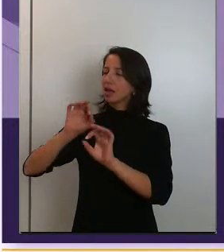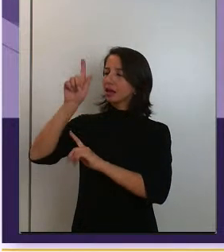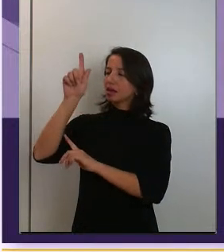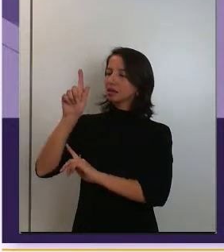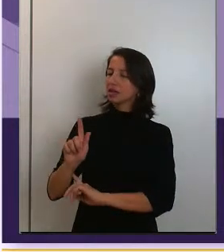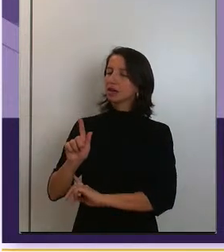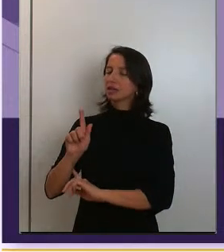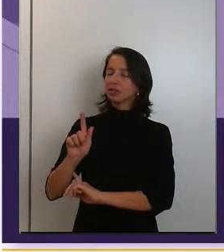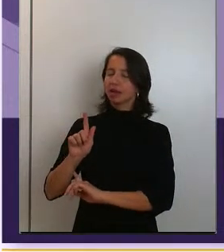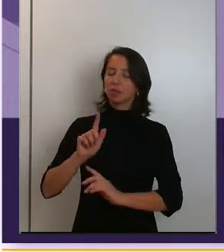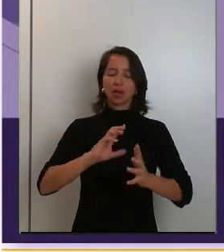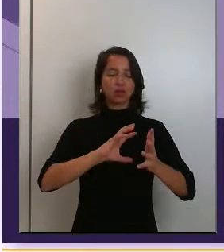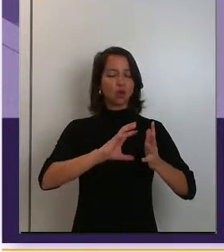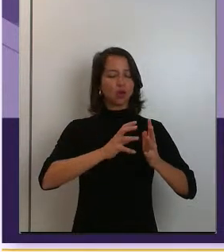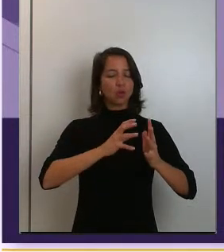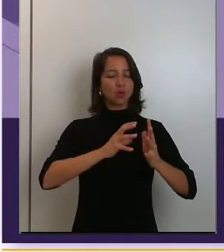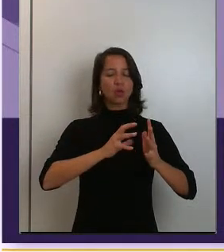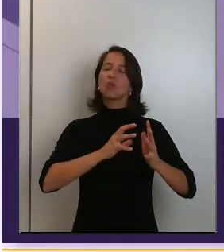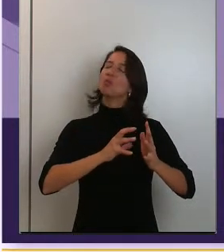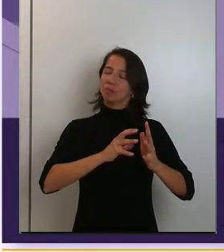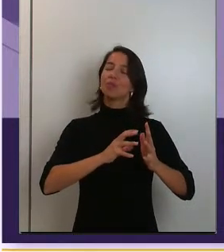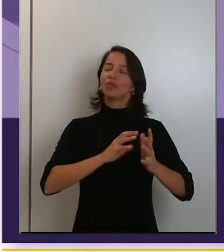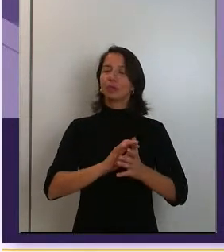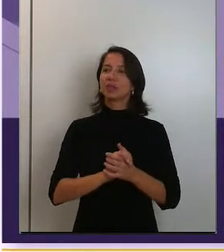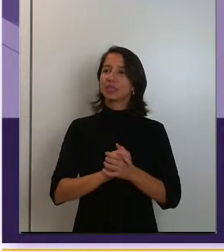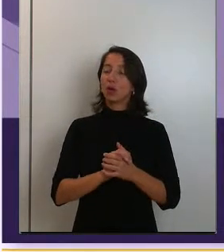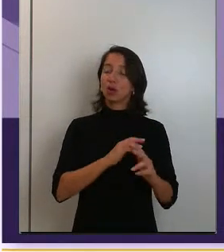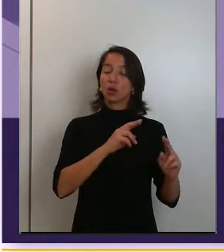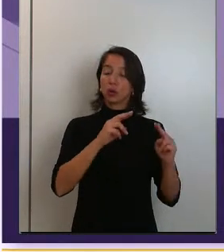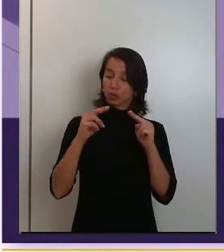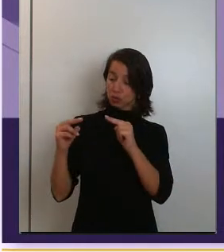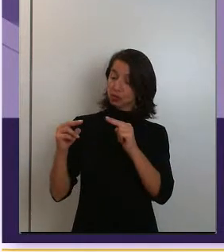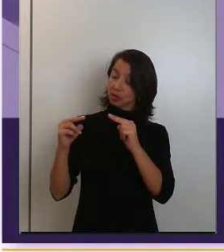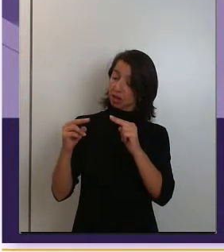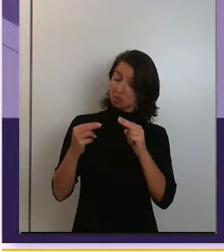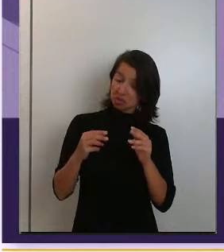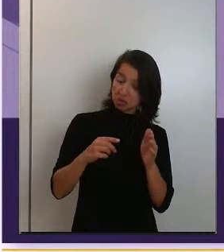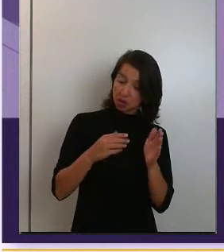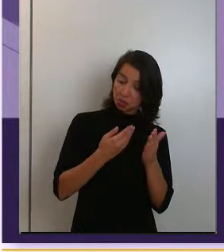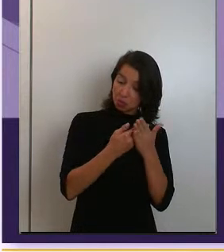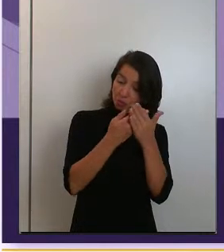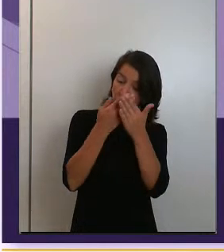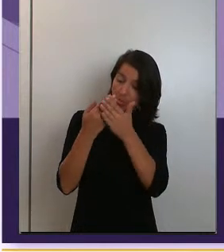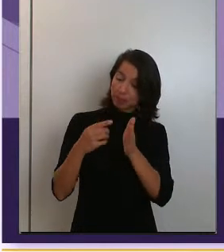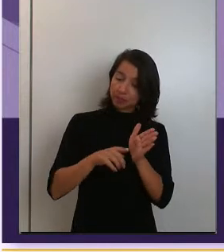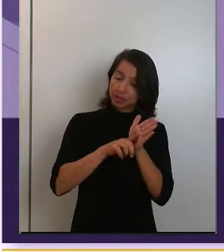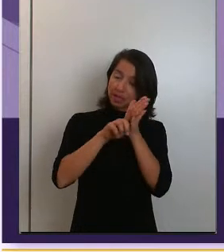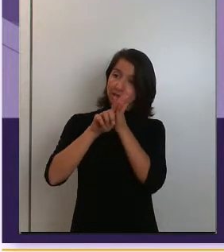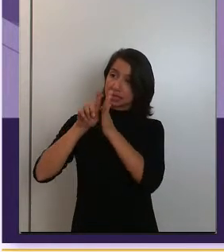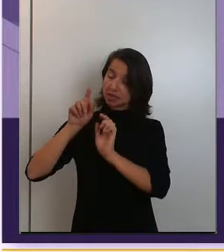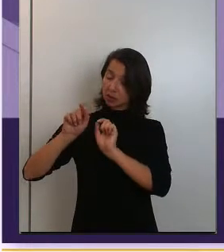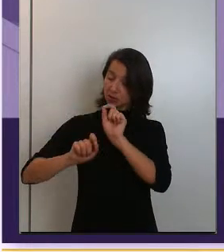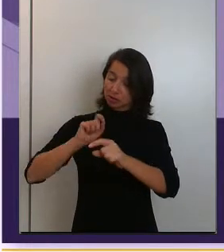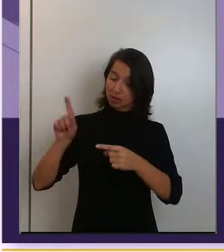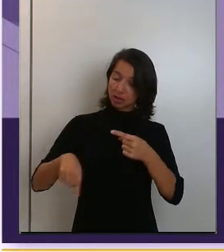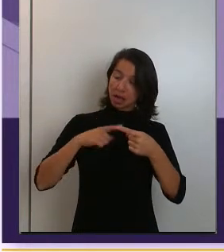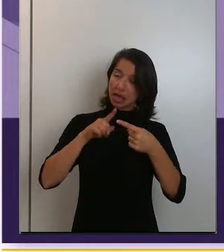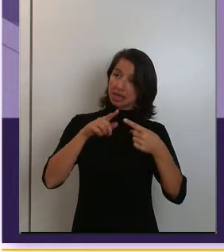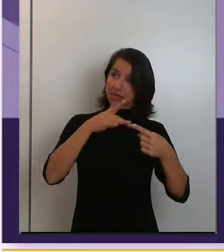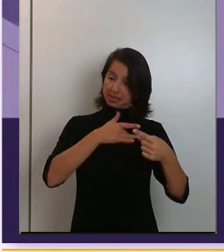bancos de data. Os temas mais recorrentes de estudos são saúde materno-infantil, epidemiologia